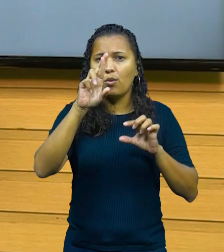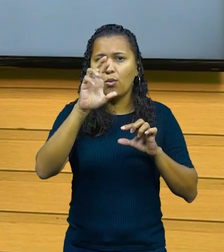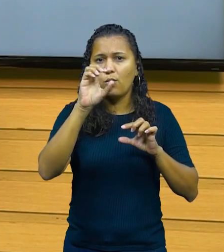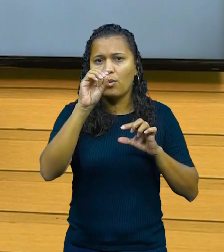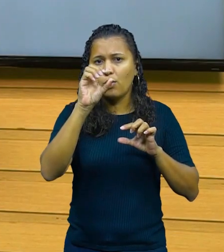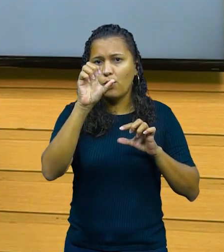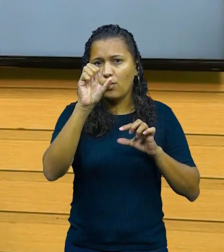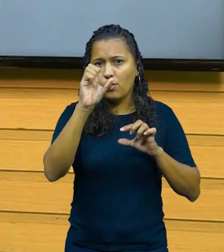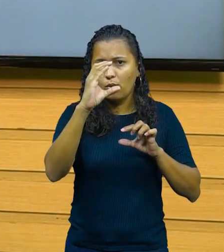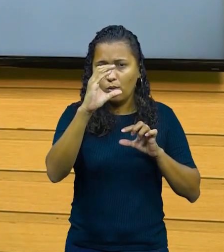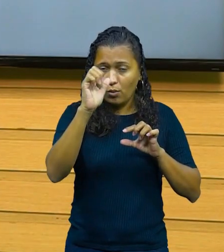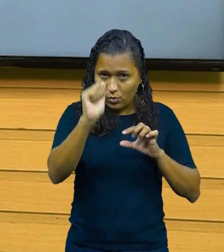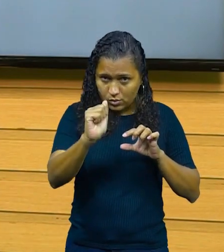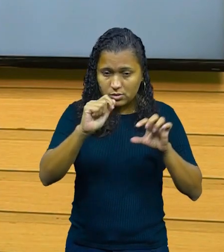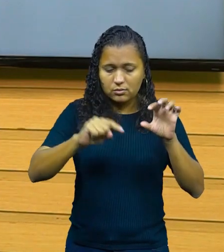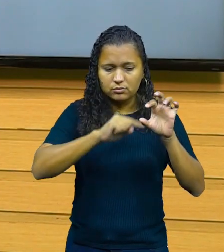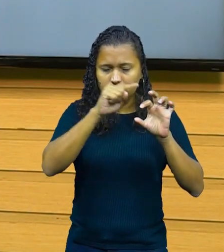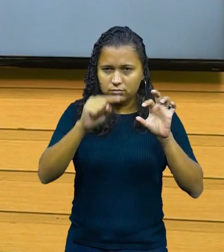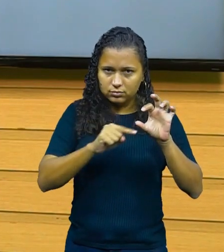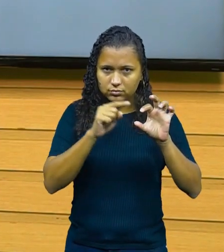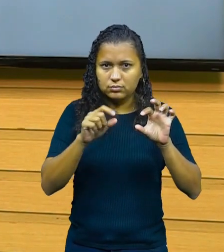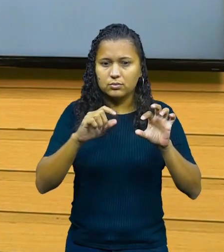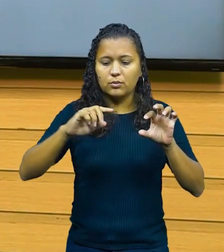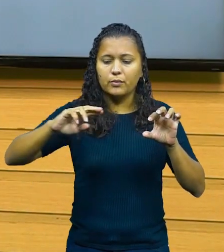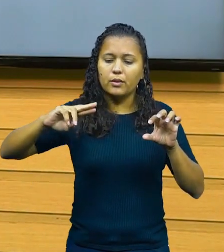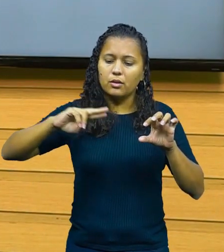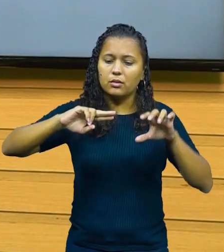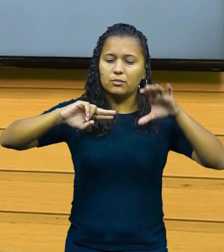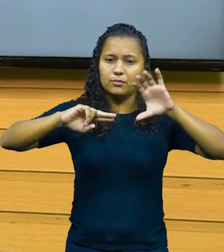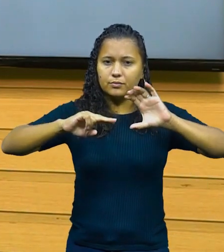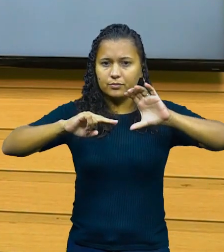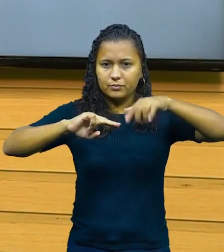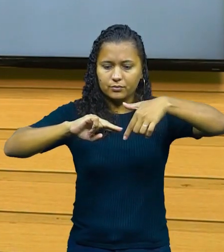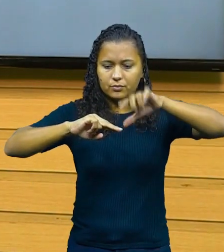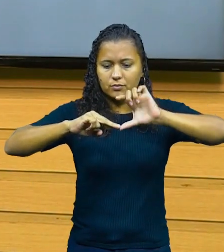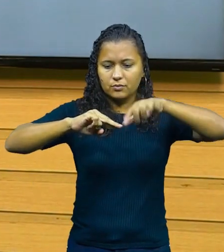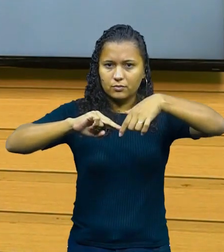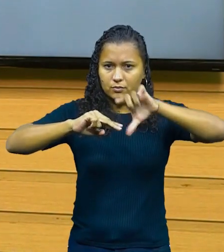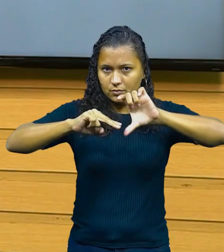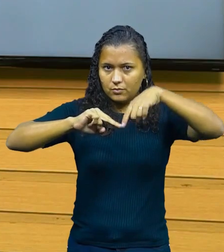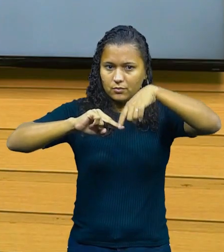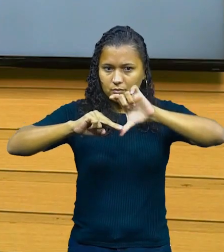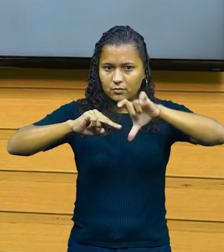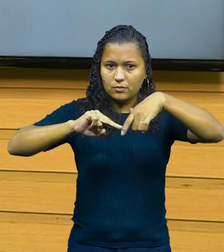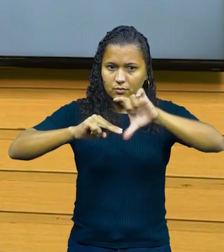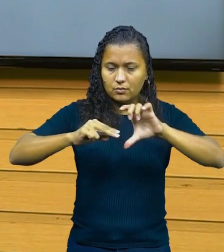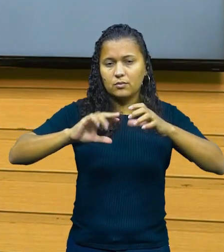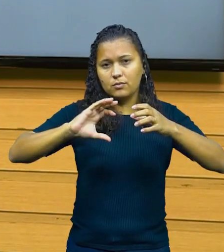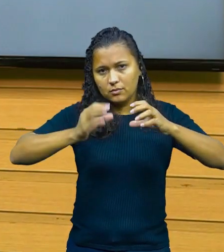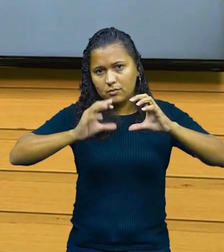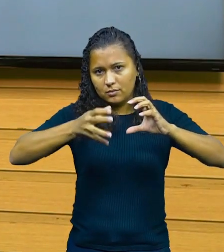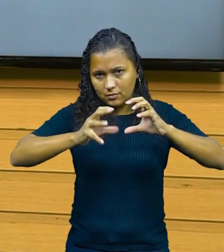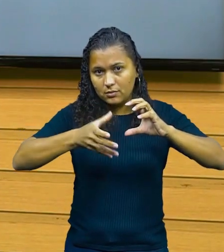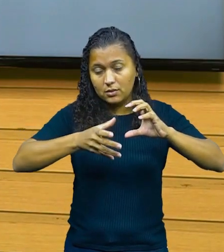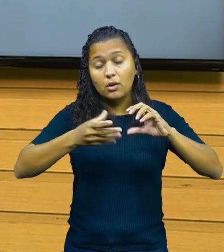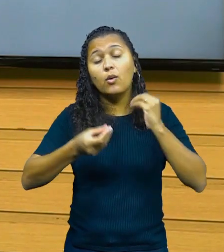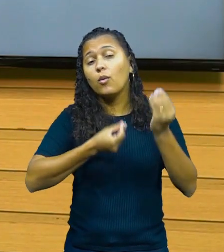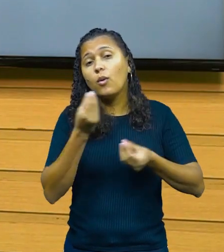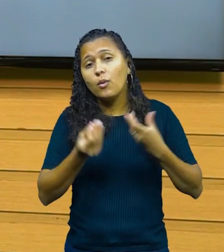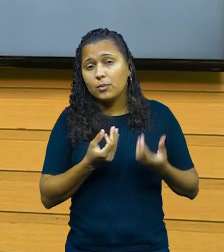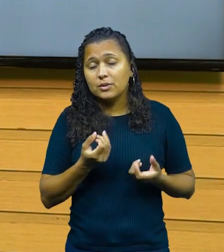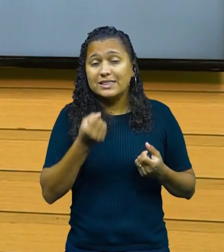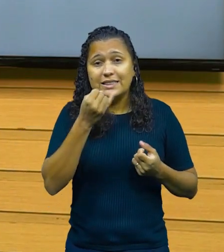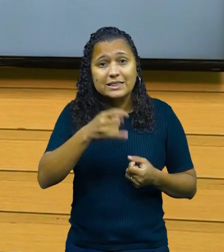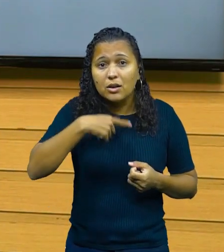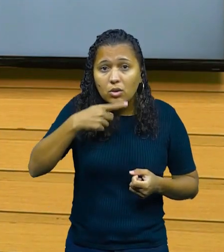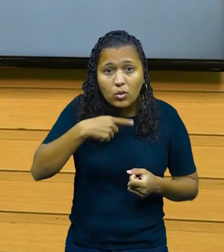de erro muito grande, de tolerância que não é admissível entre esse conjunto parafuso e rosca, eles não